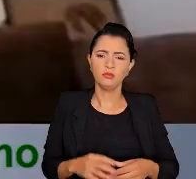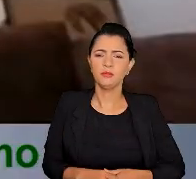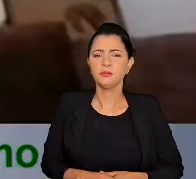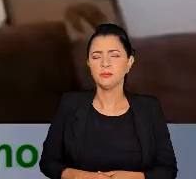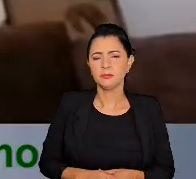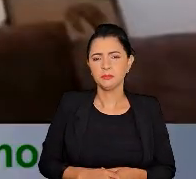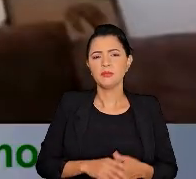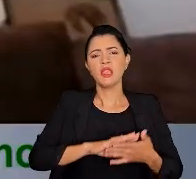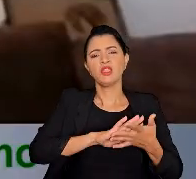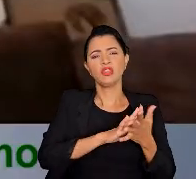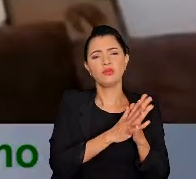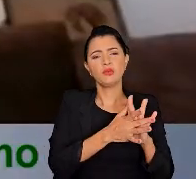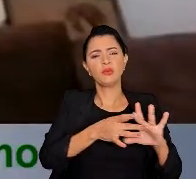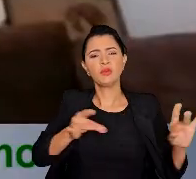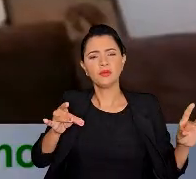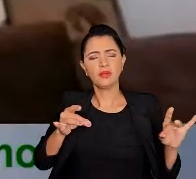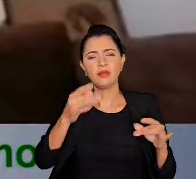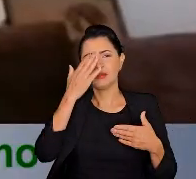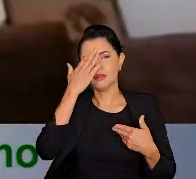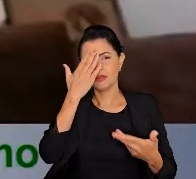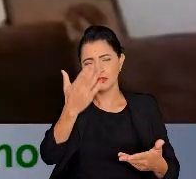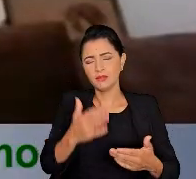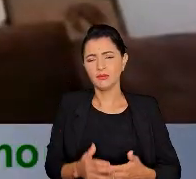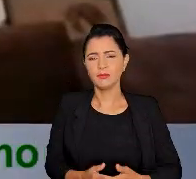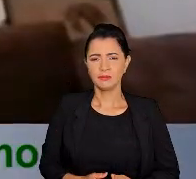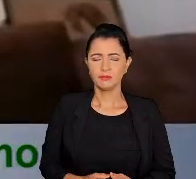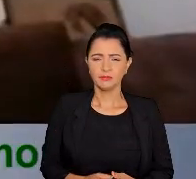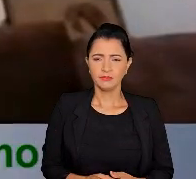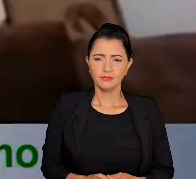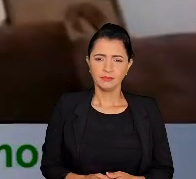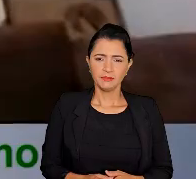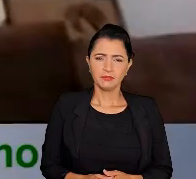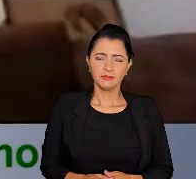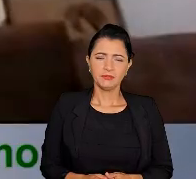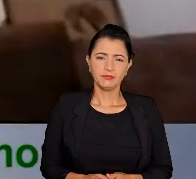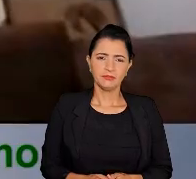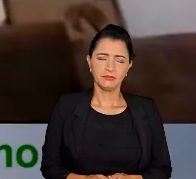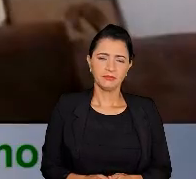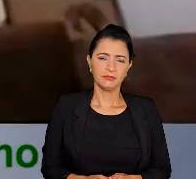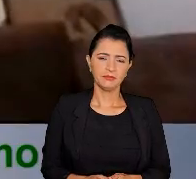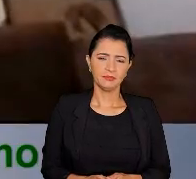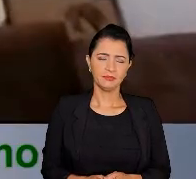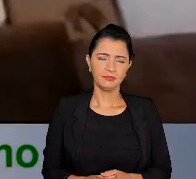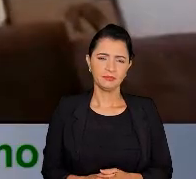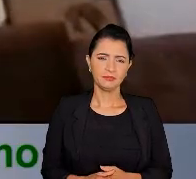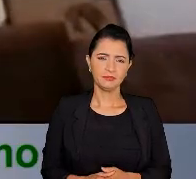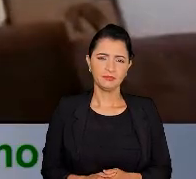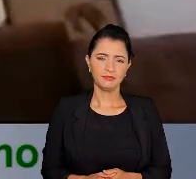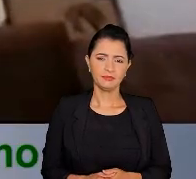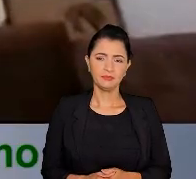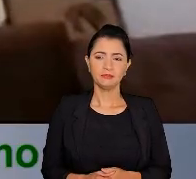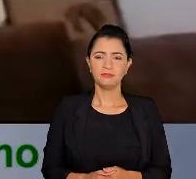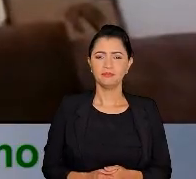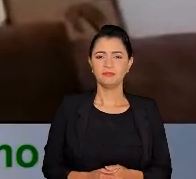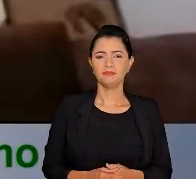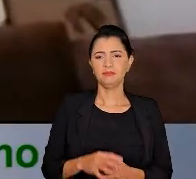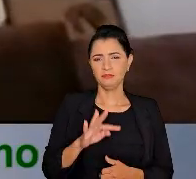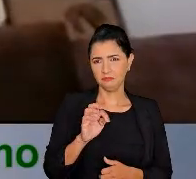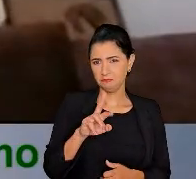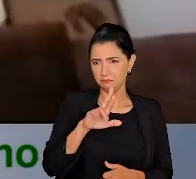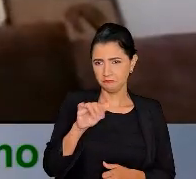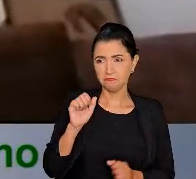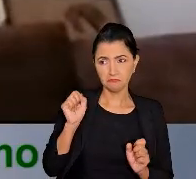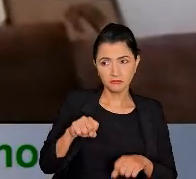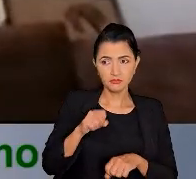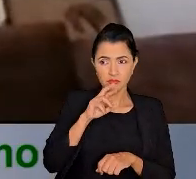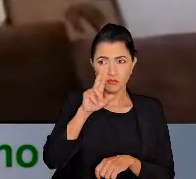Agradecendo, então, aqui, e essa é a minha pergunta. Muito bom. Doutora Terezinha, passo direto ou